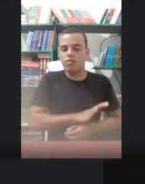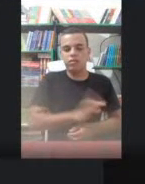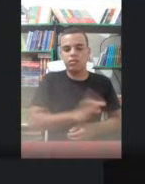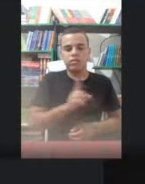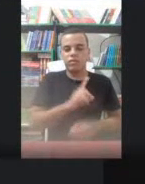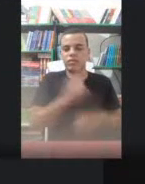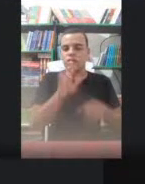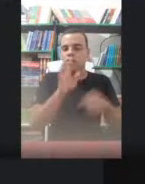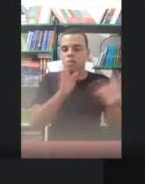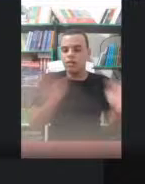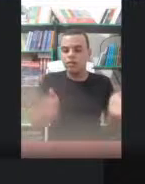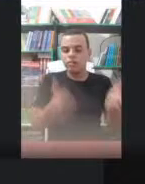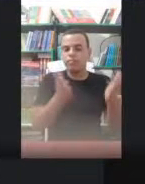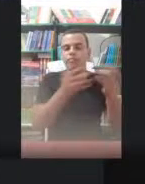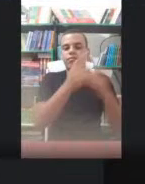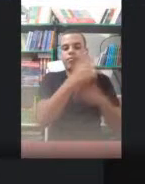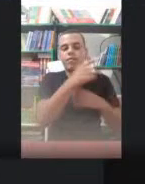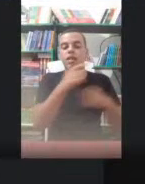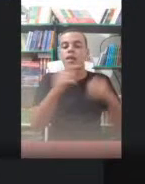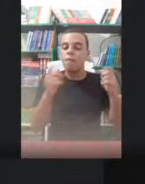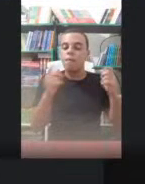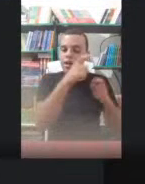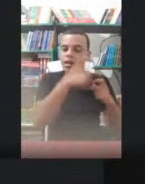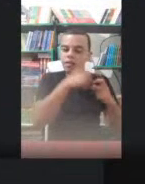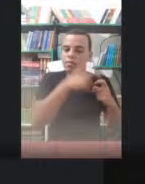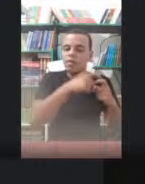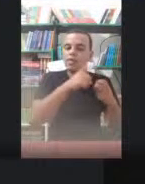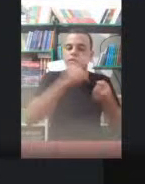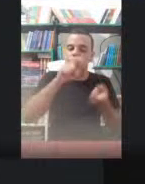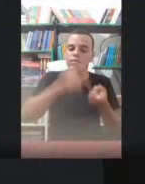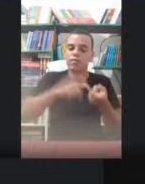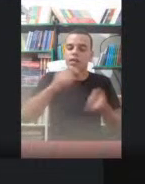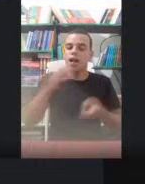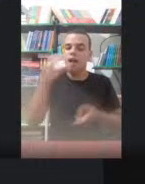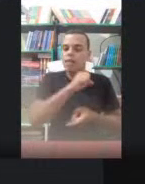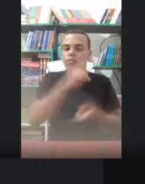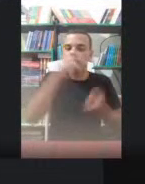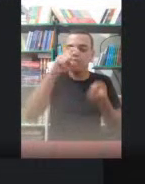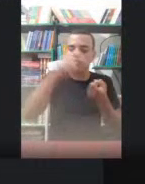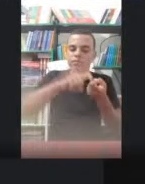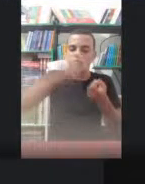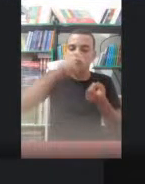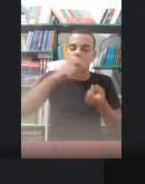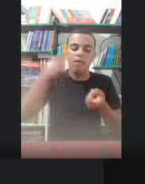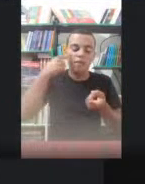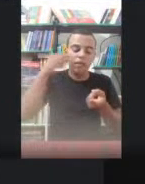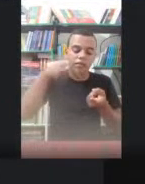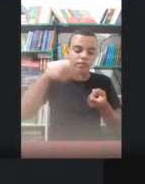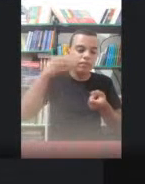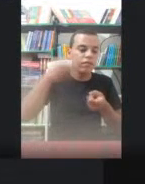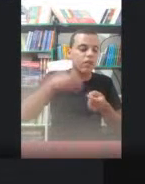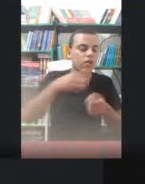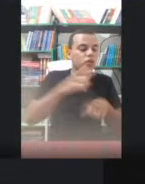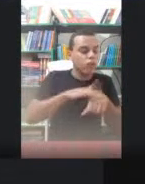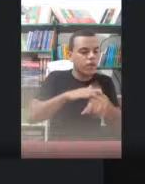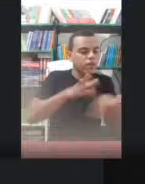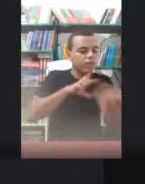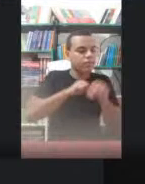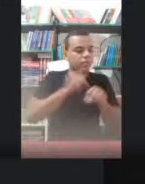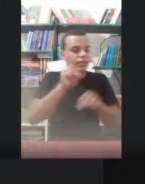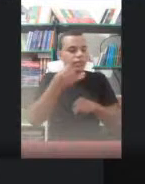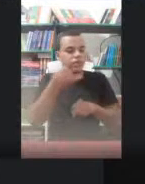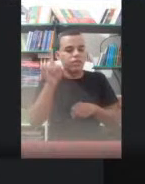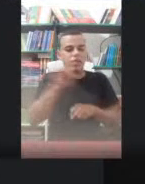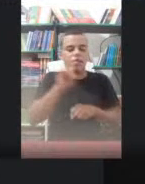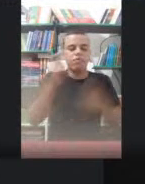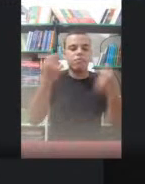precisa se cuidar. O pré-natal é da criança, né? A mãe está ali engajada por uma questão biológica, mas o homem